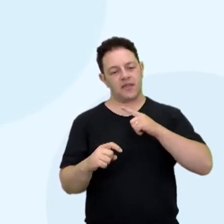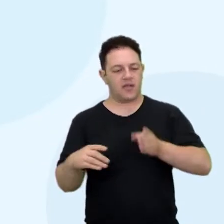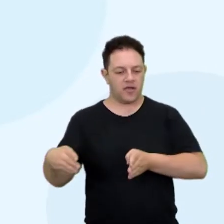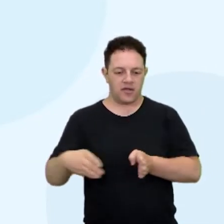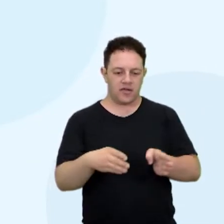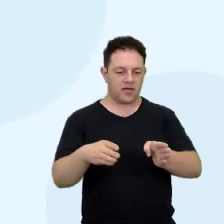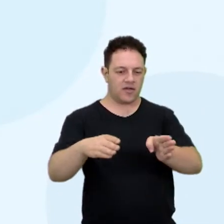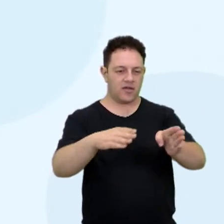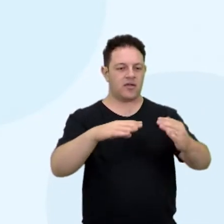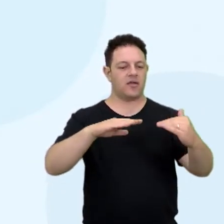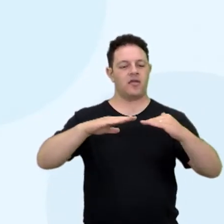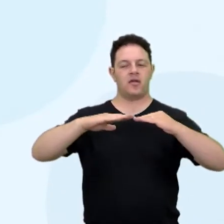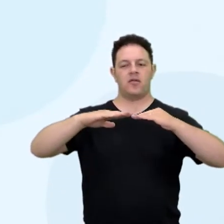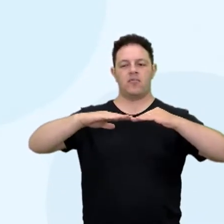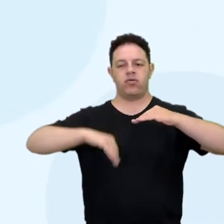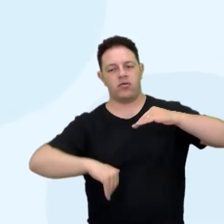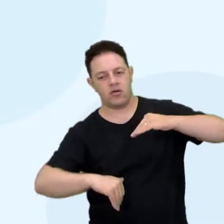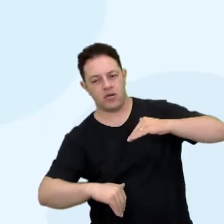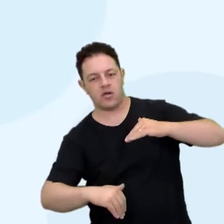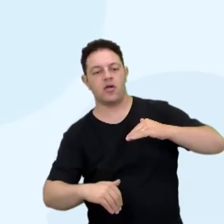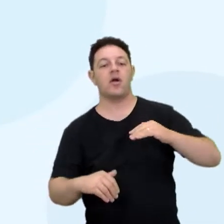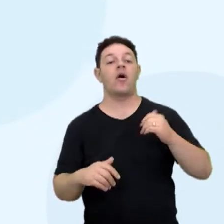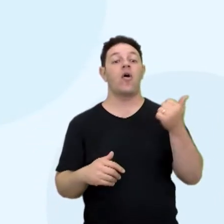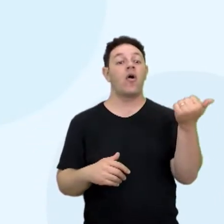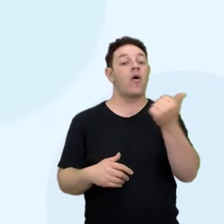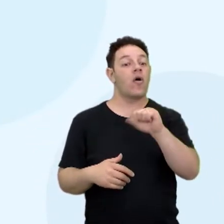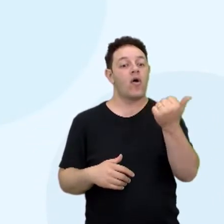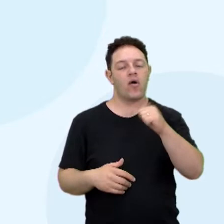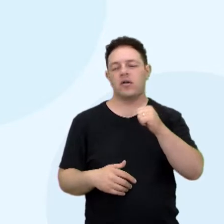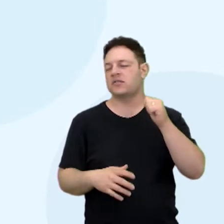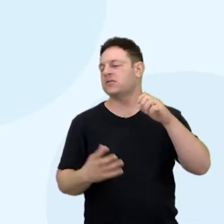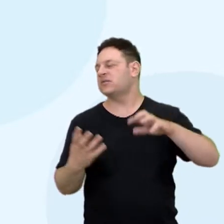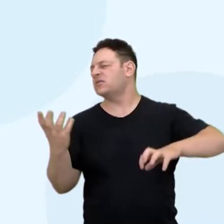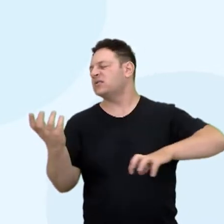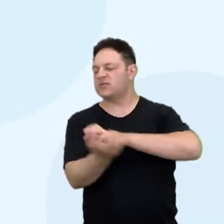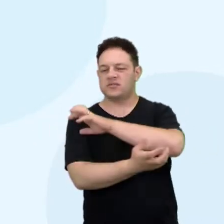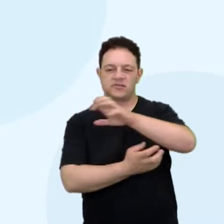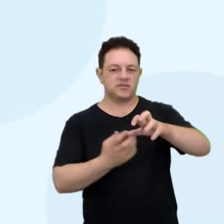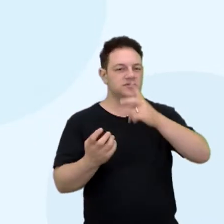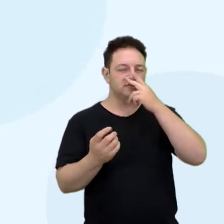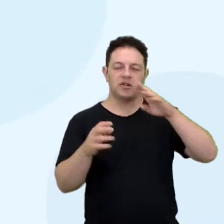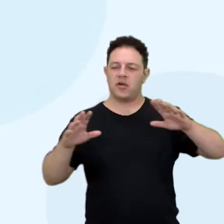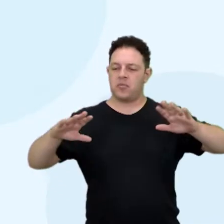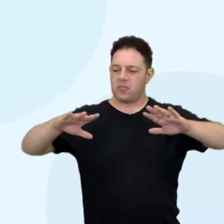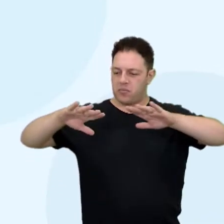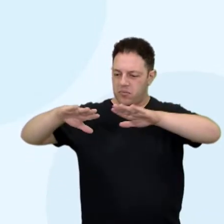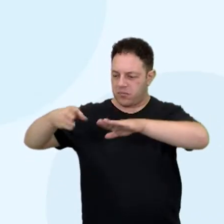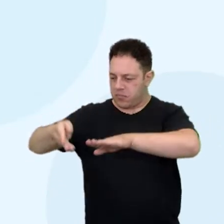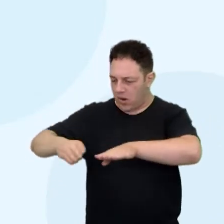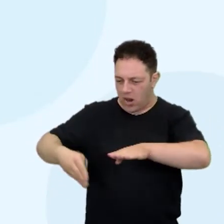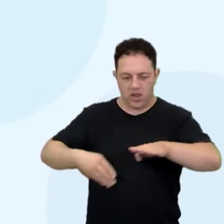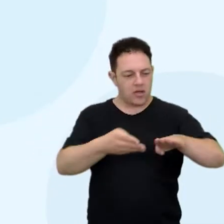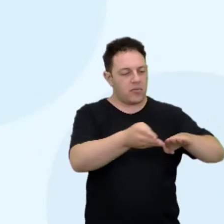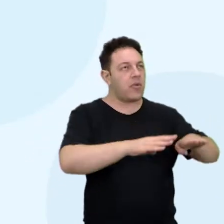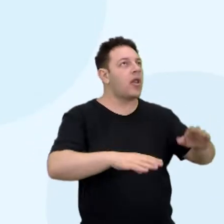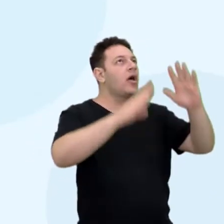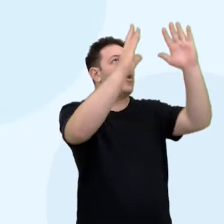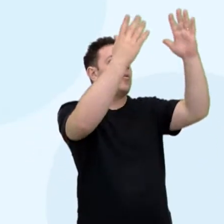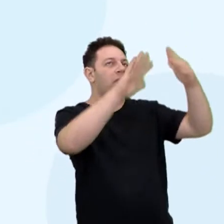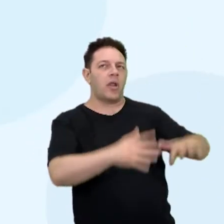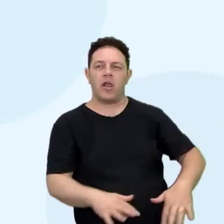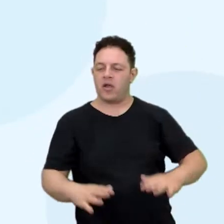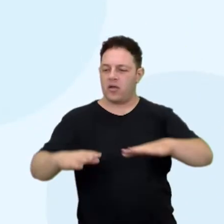são destruídas. No 11 o catastrófico, destruição de quase totalidade dos edifícios,